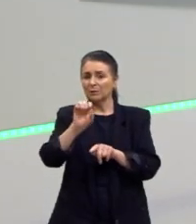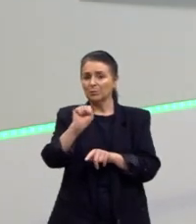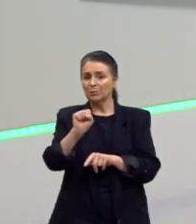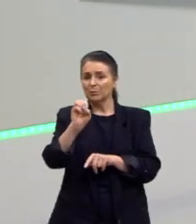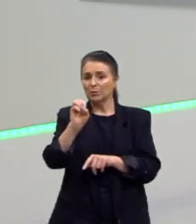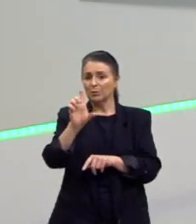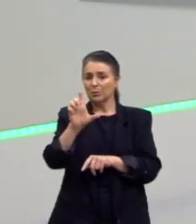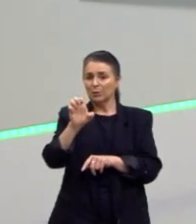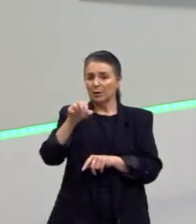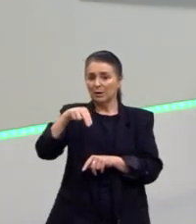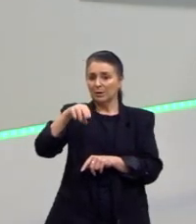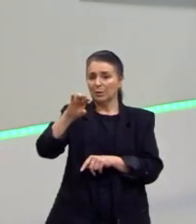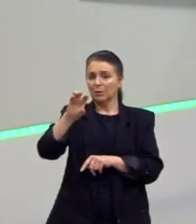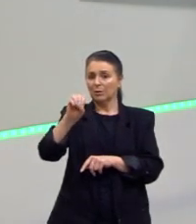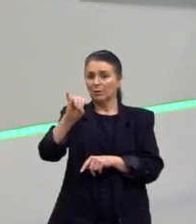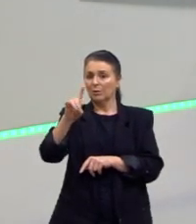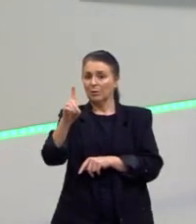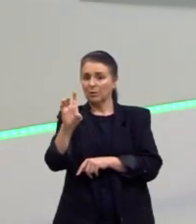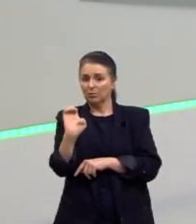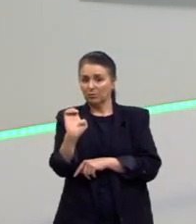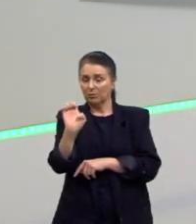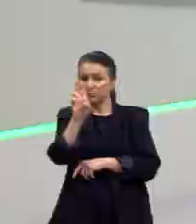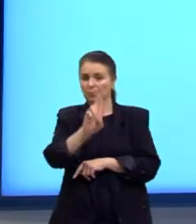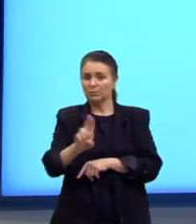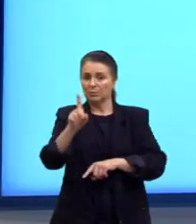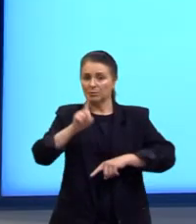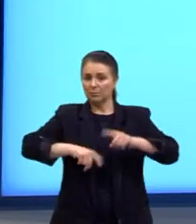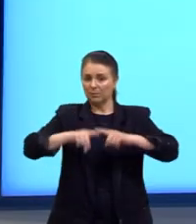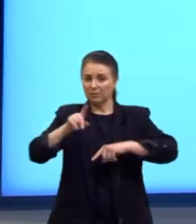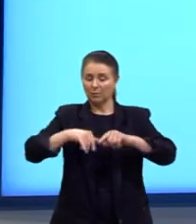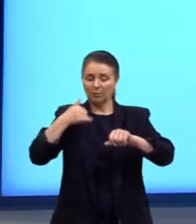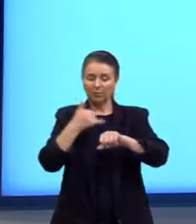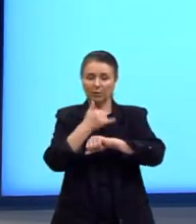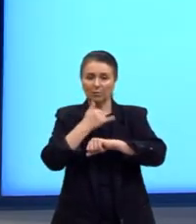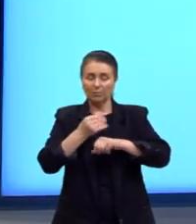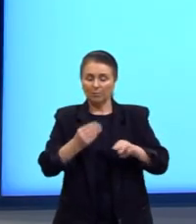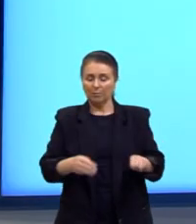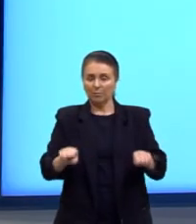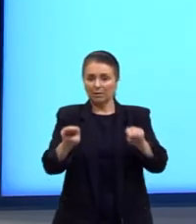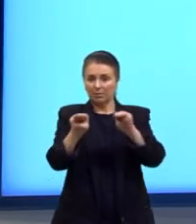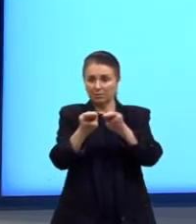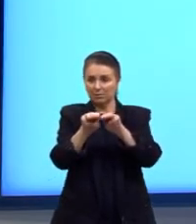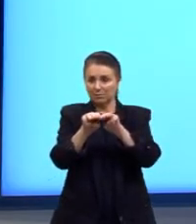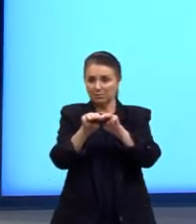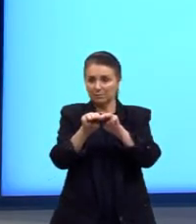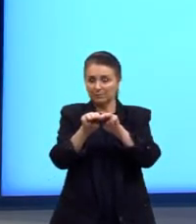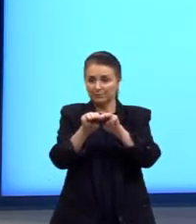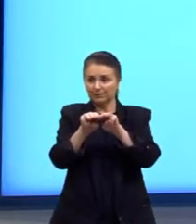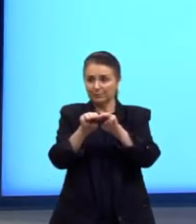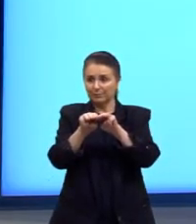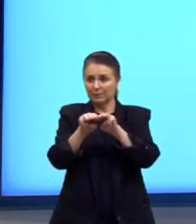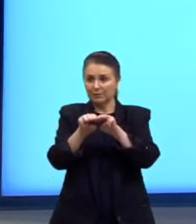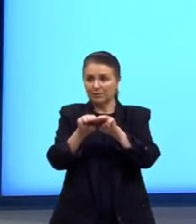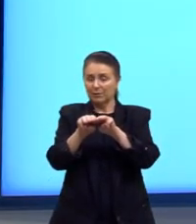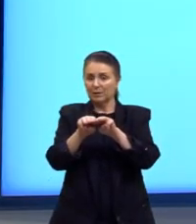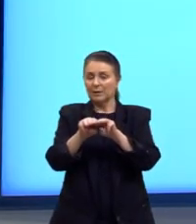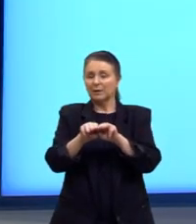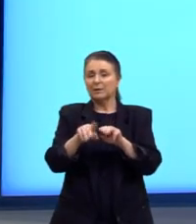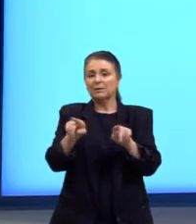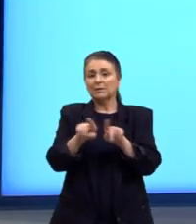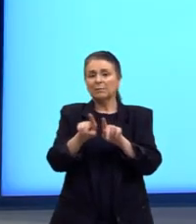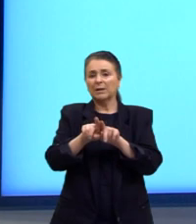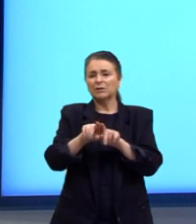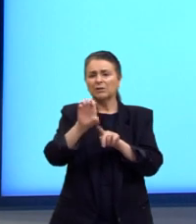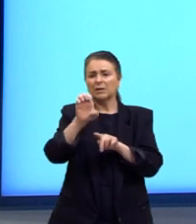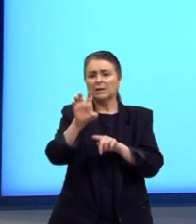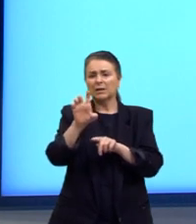solenoide, né, quando a gente coloca um material ferromagnético aqui, certo? De eletroímã. A